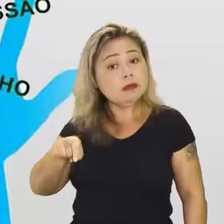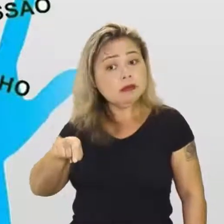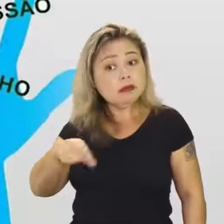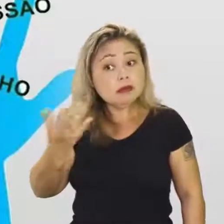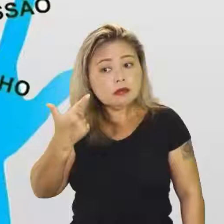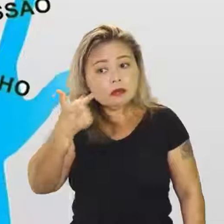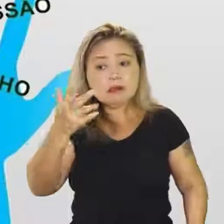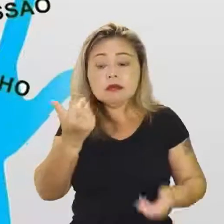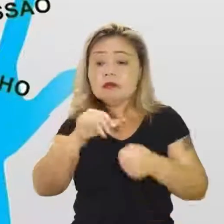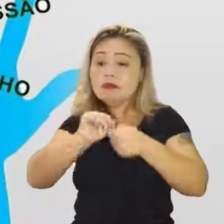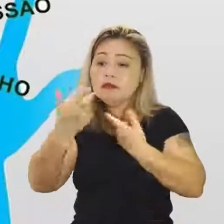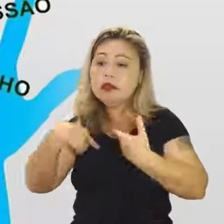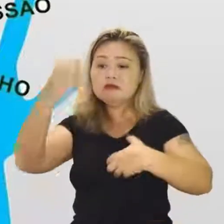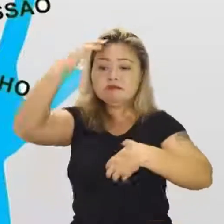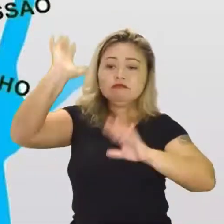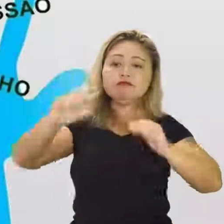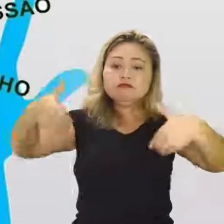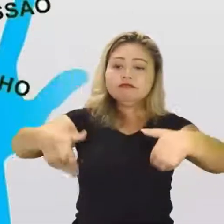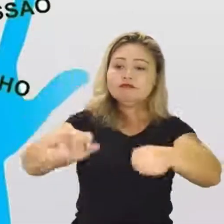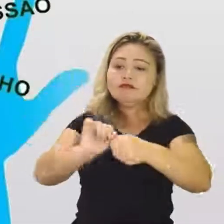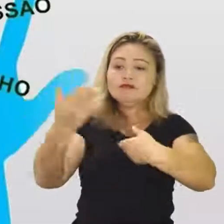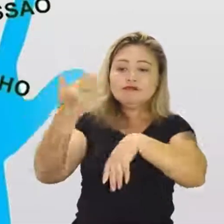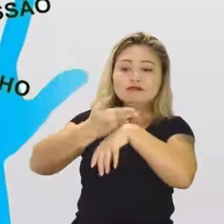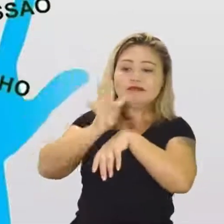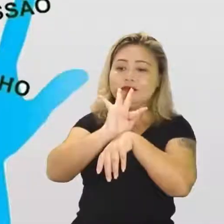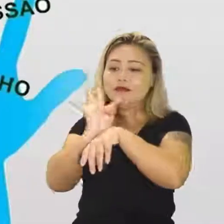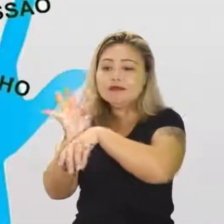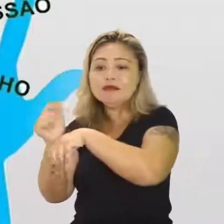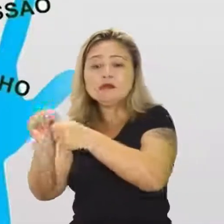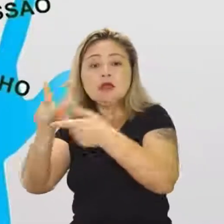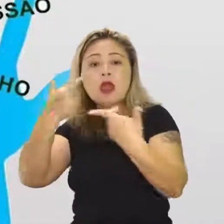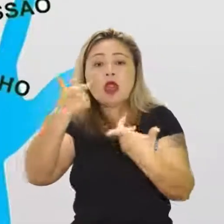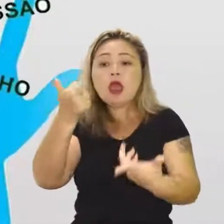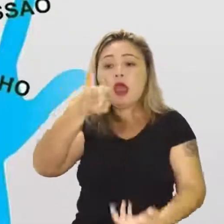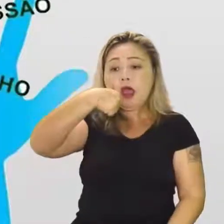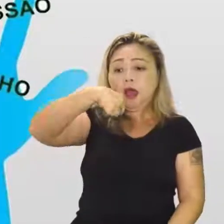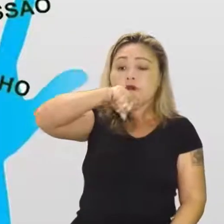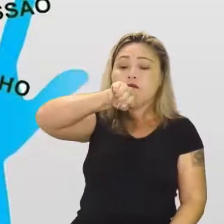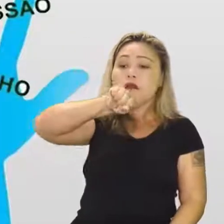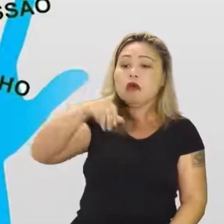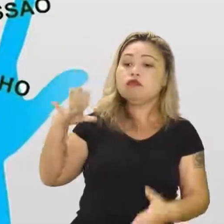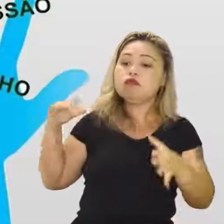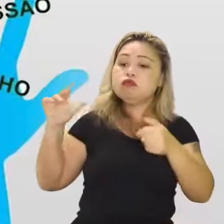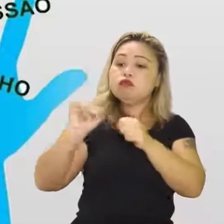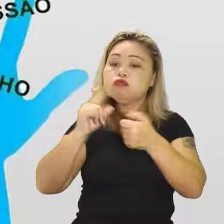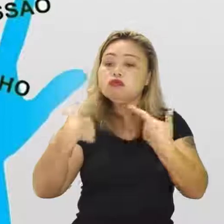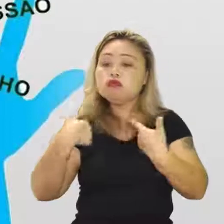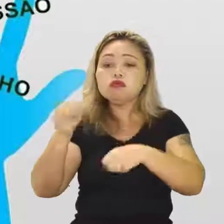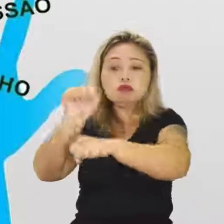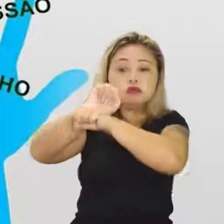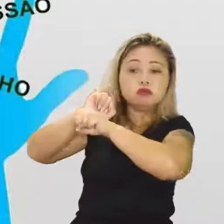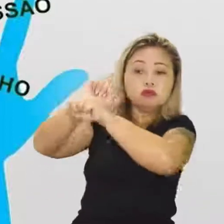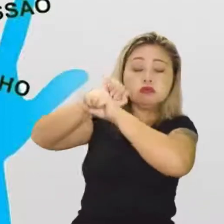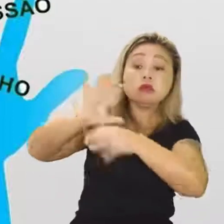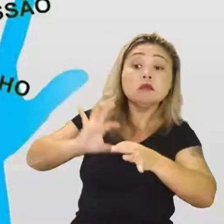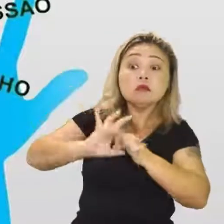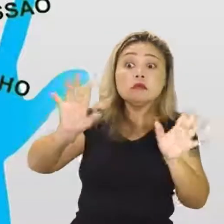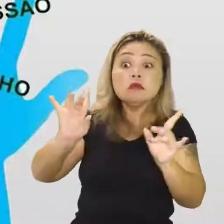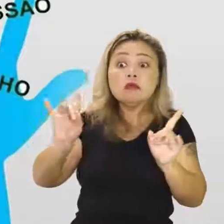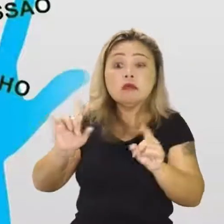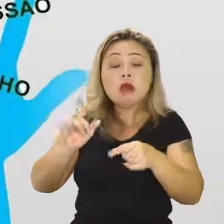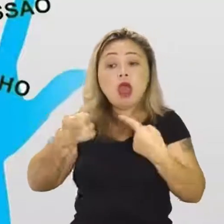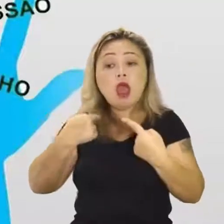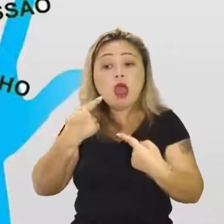Quem assistiu Game of Thrones já viu lá com a mãe dos dragões, né, quando ela liberta os escravos.